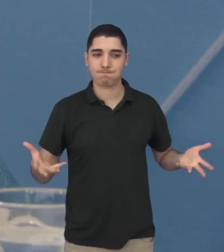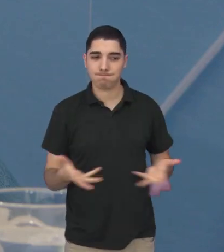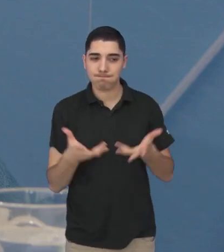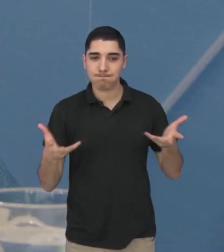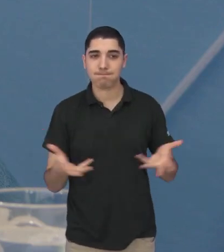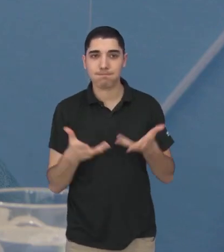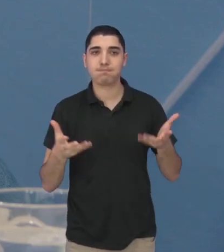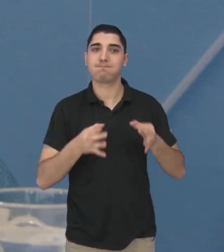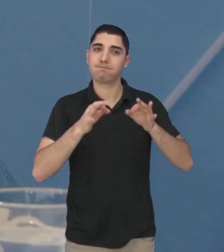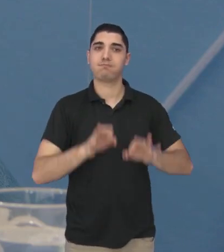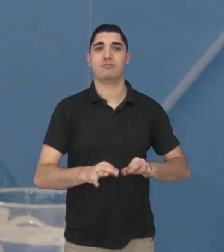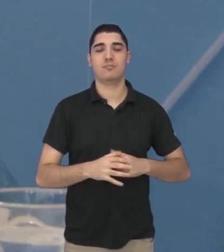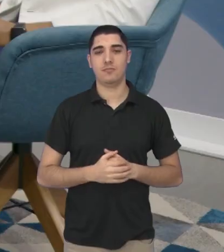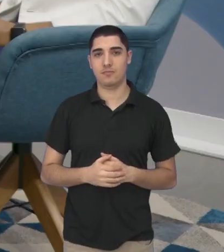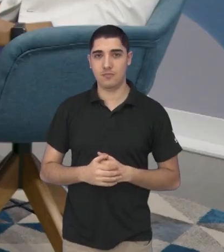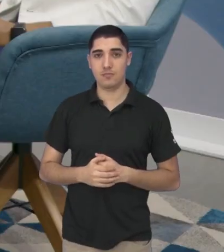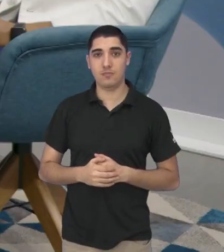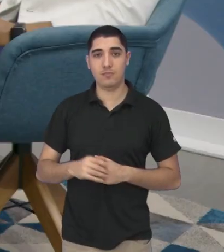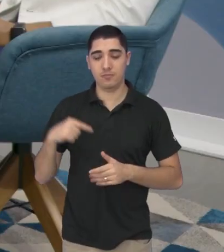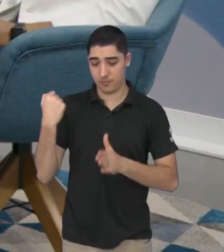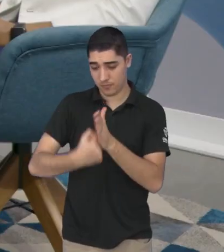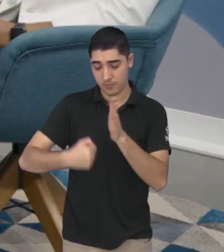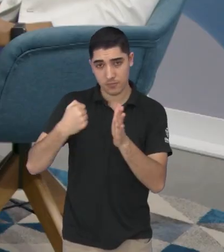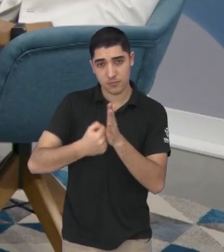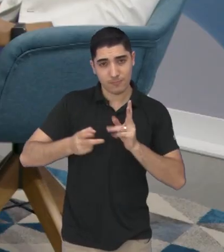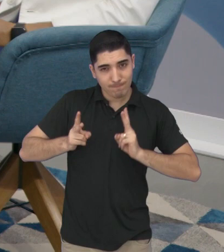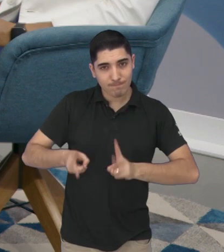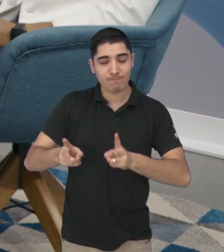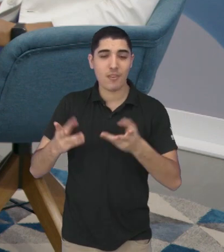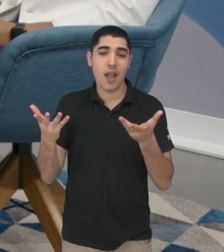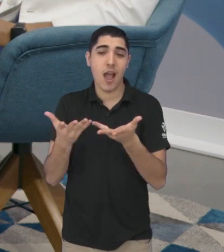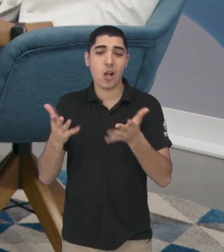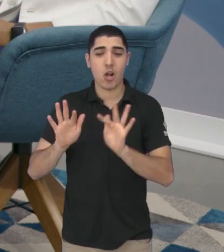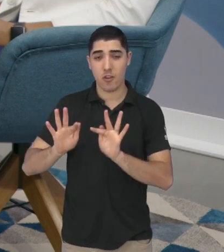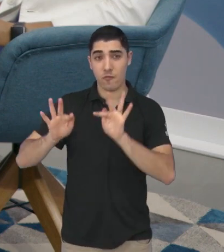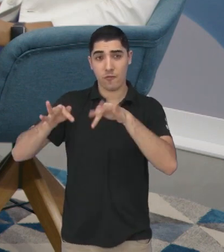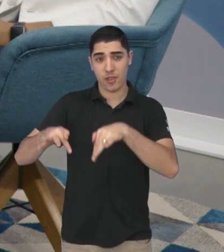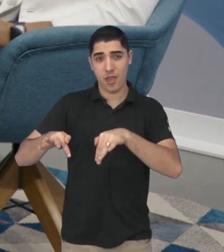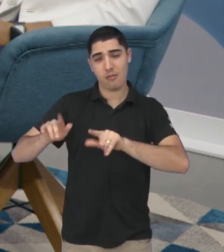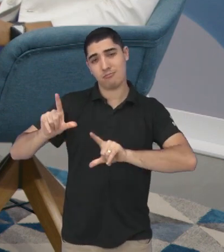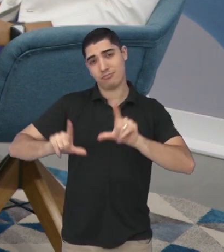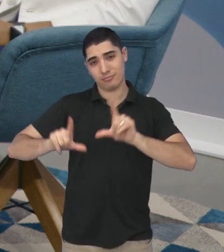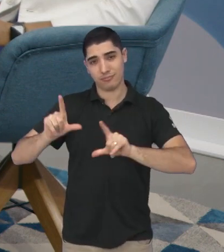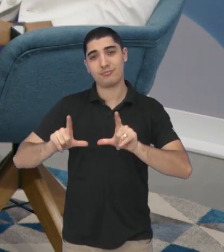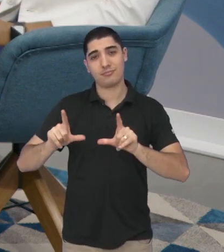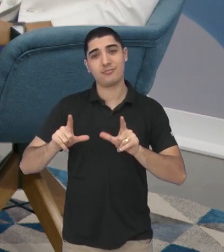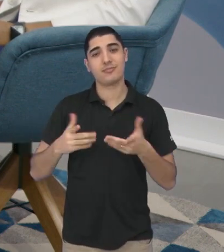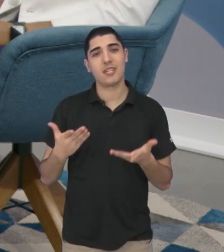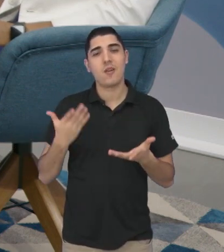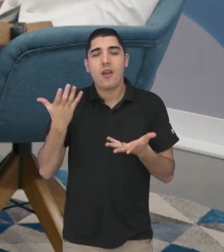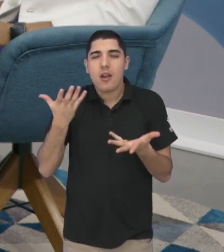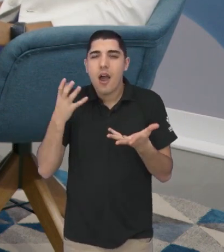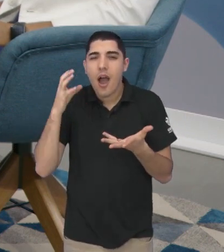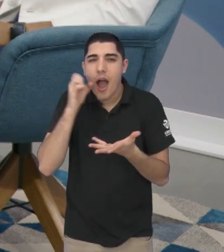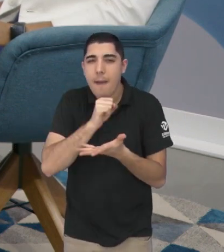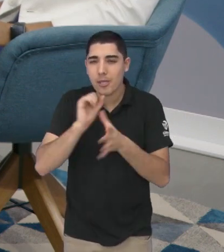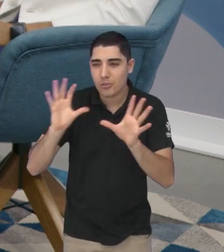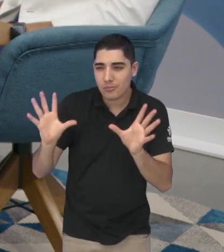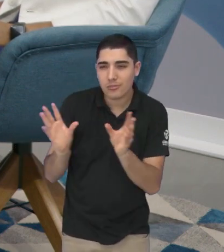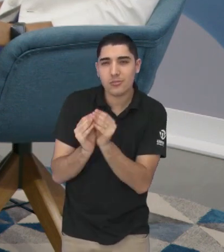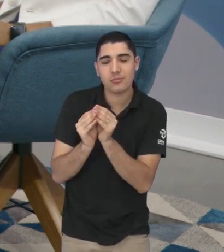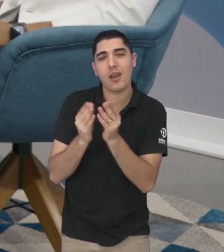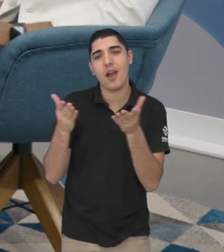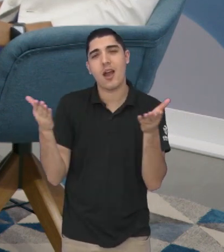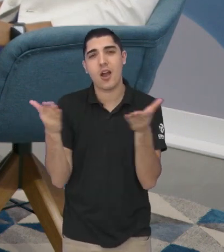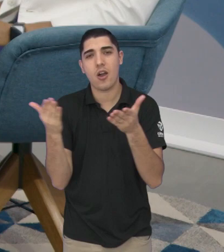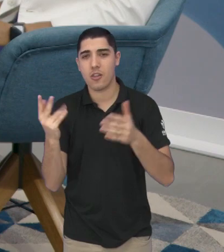que seja eficaz. Uma batalha constante, né? Estamos chegando na reta final do programa. Rapidamente, queria que